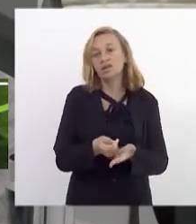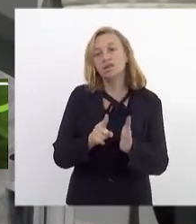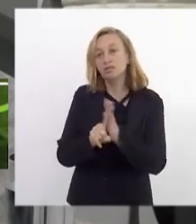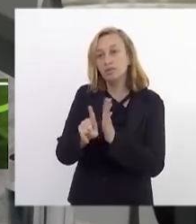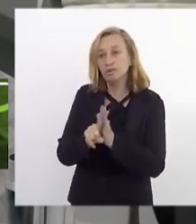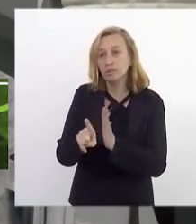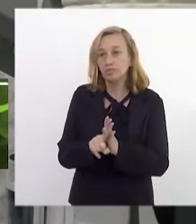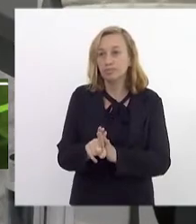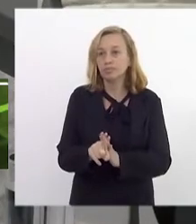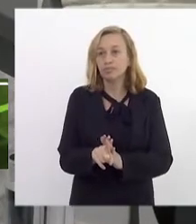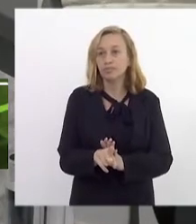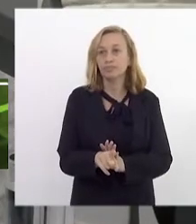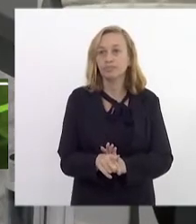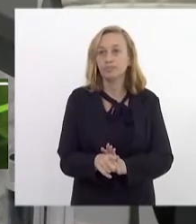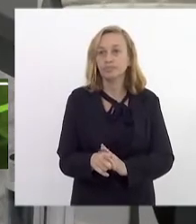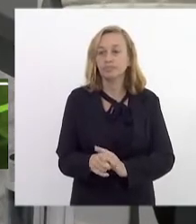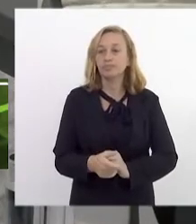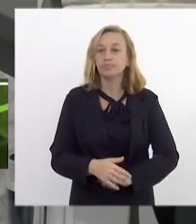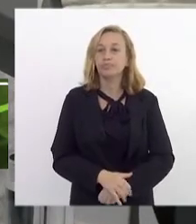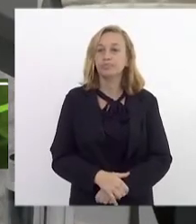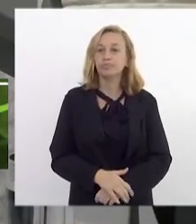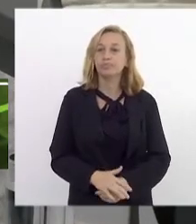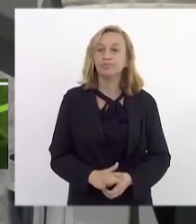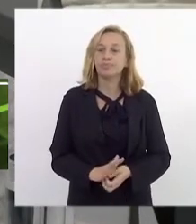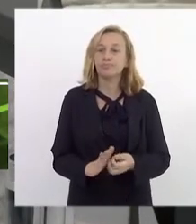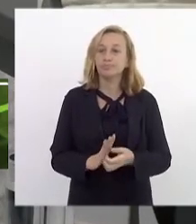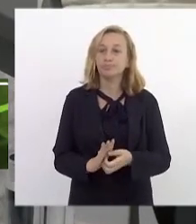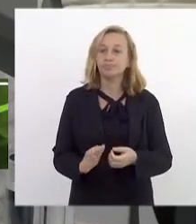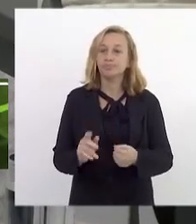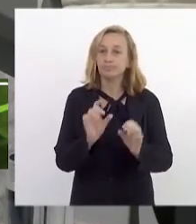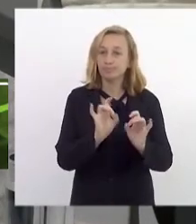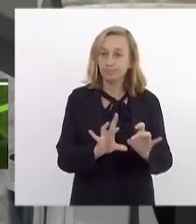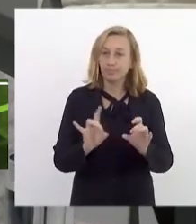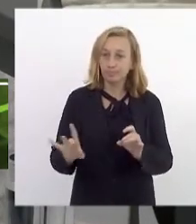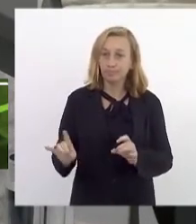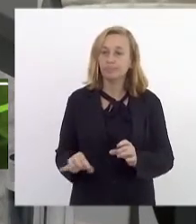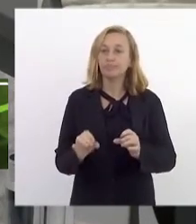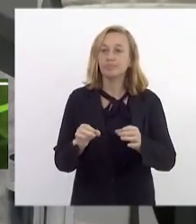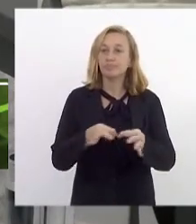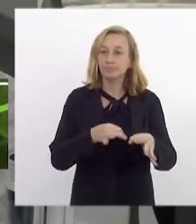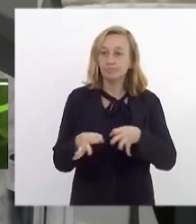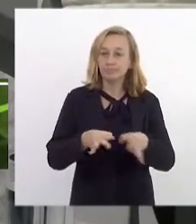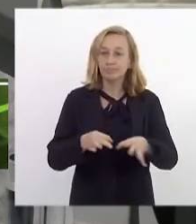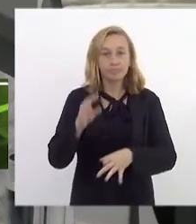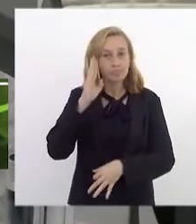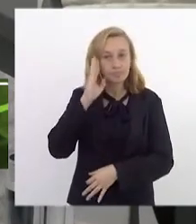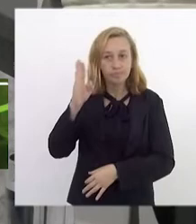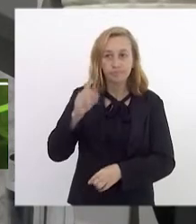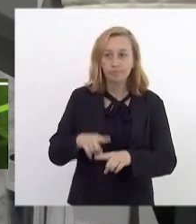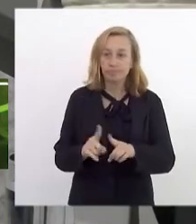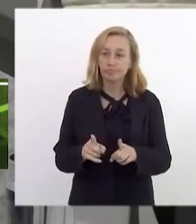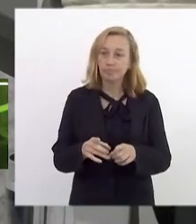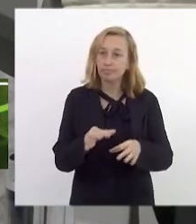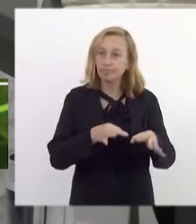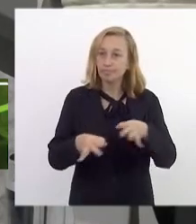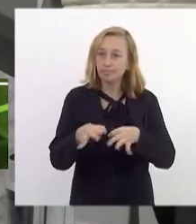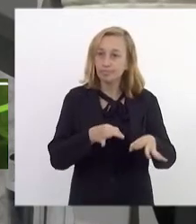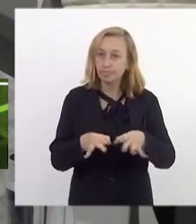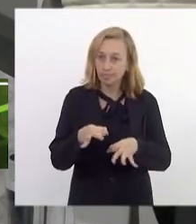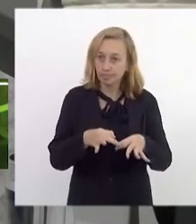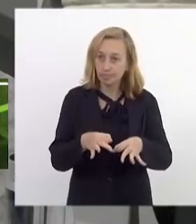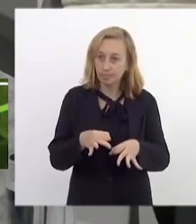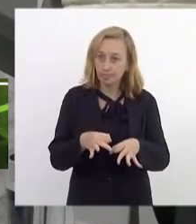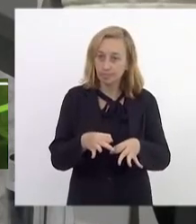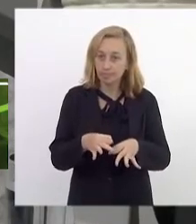perguntas, porque me considero estruturante, e, claro, cada projeto, cada programa é essencial, mas tem um pano de fundo que